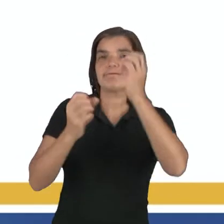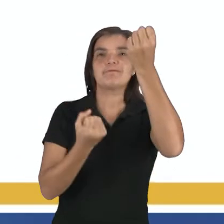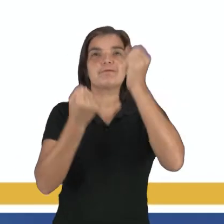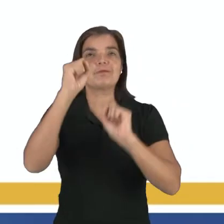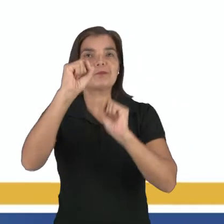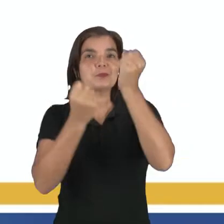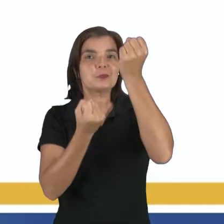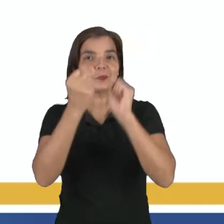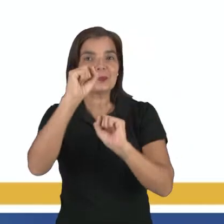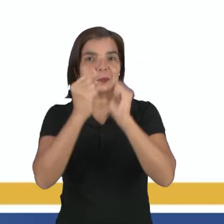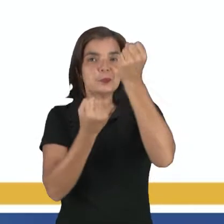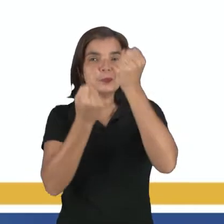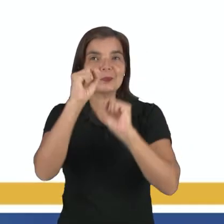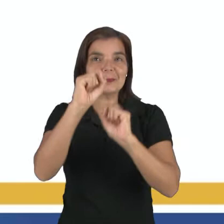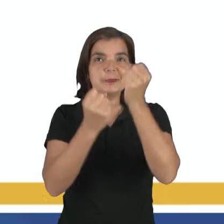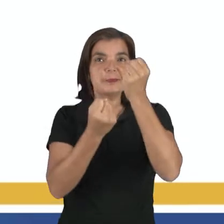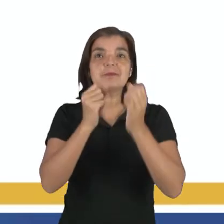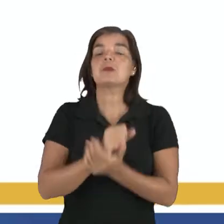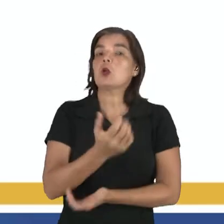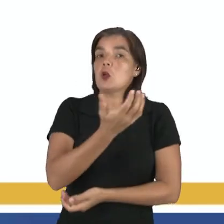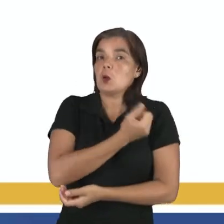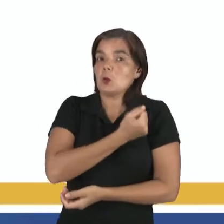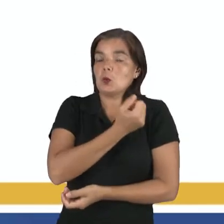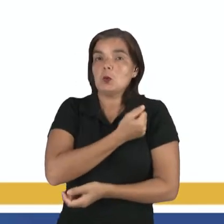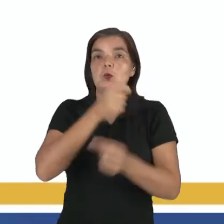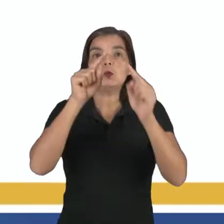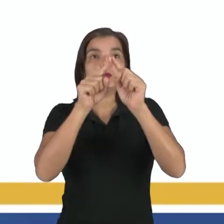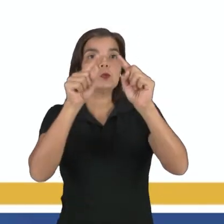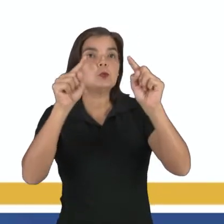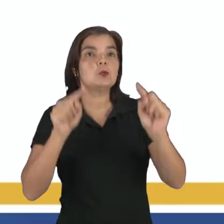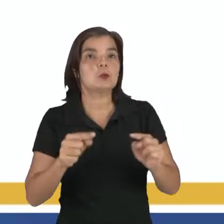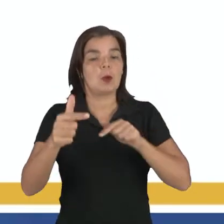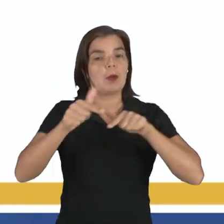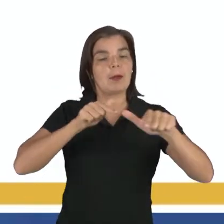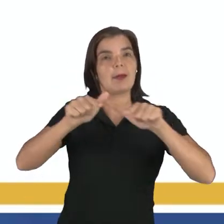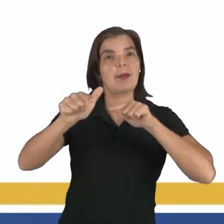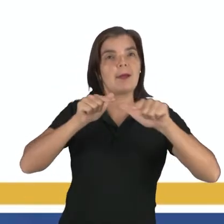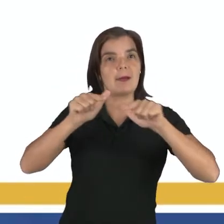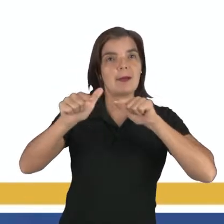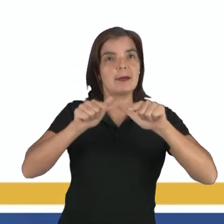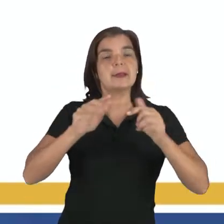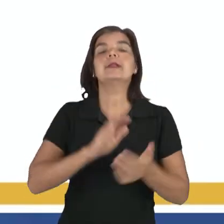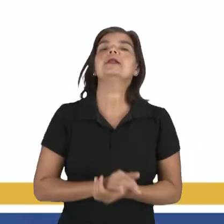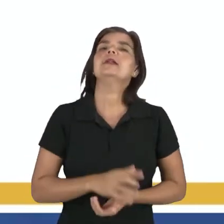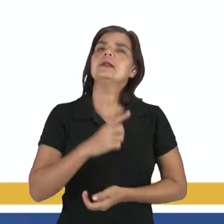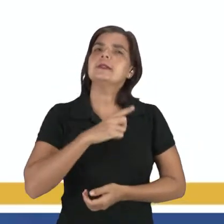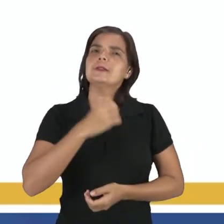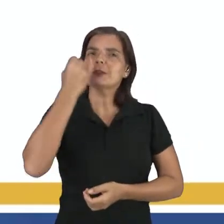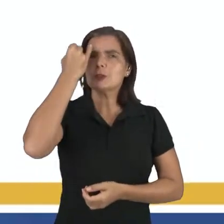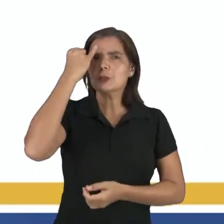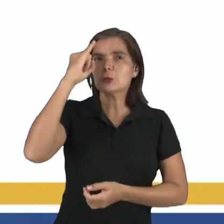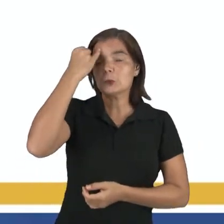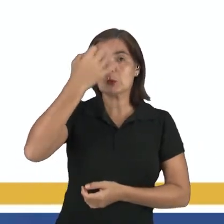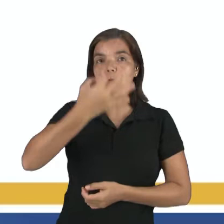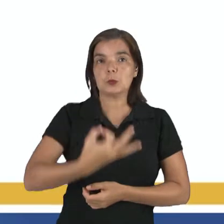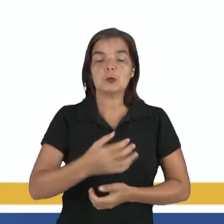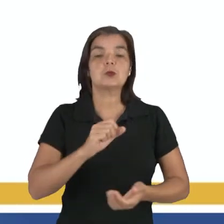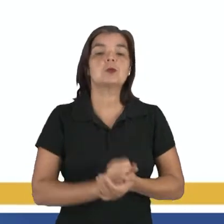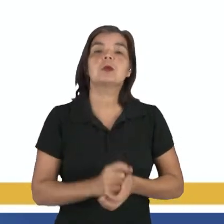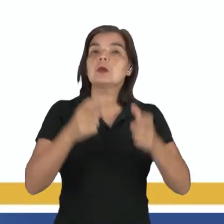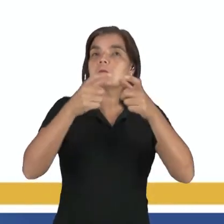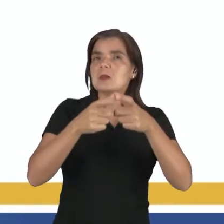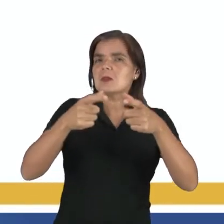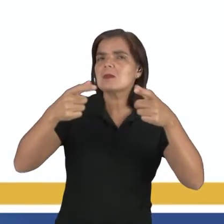mercadoria produzidas em uma fábrica e o número de funcionários trabalhando em condições